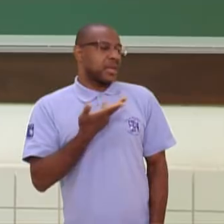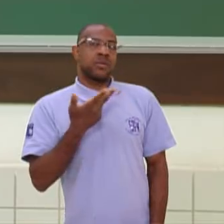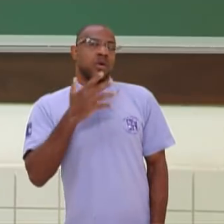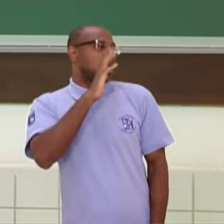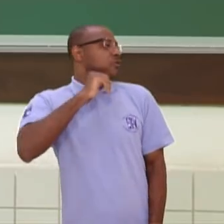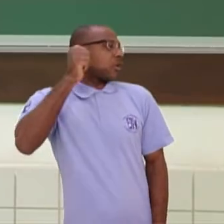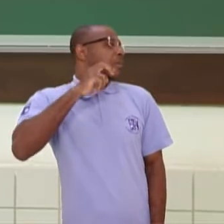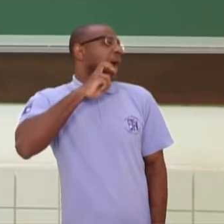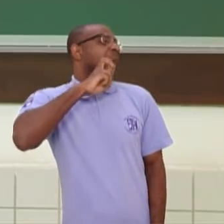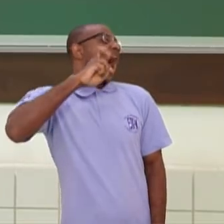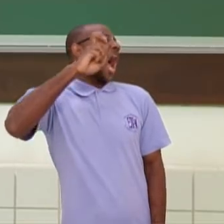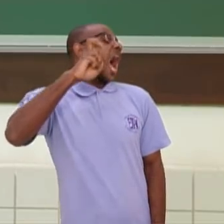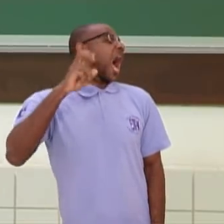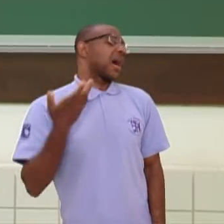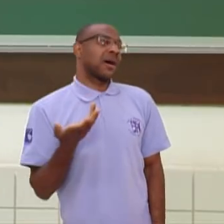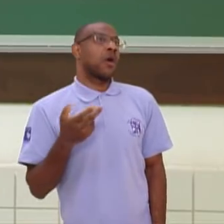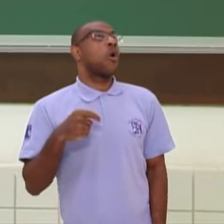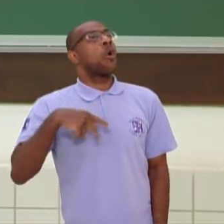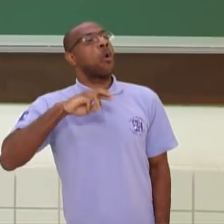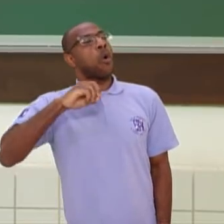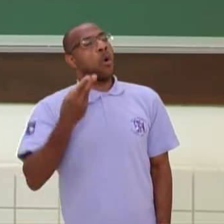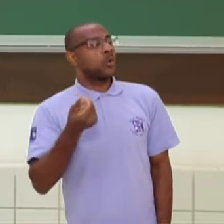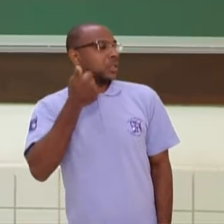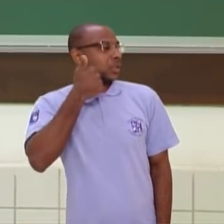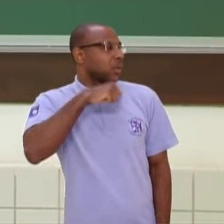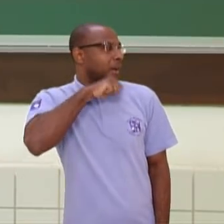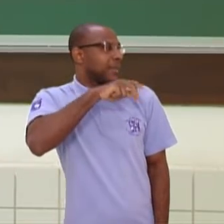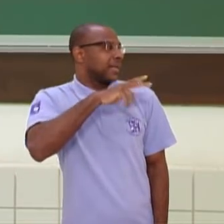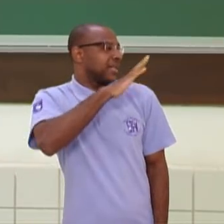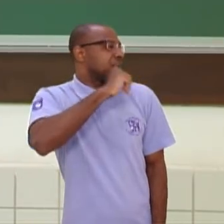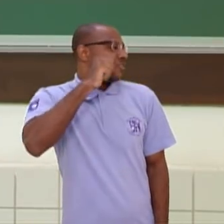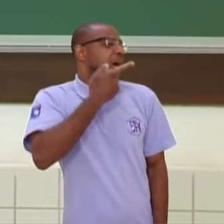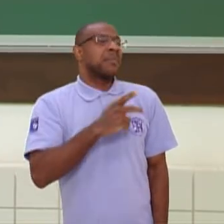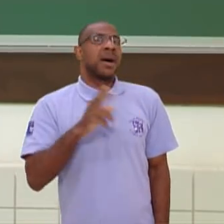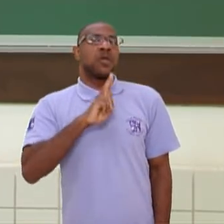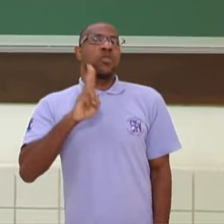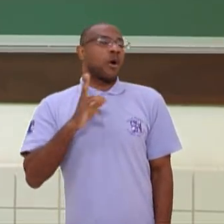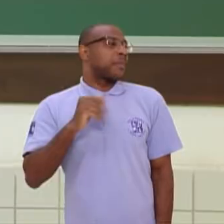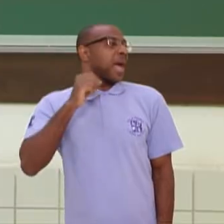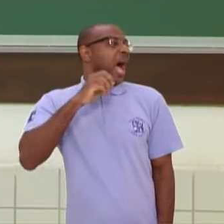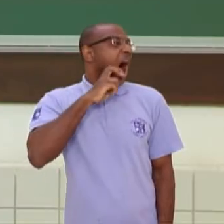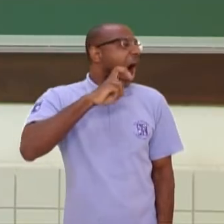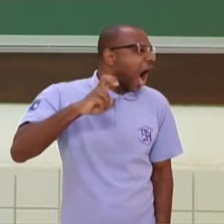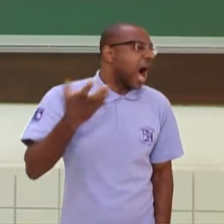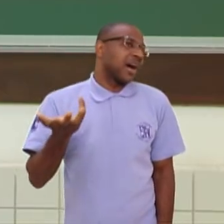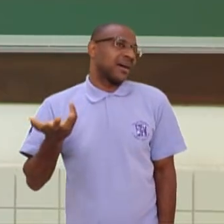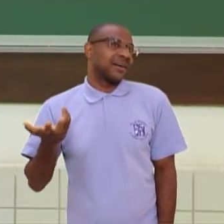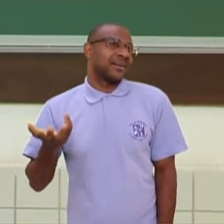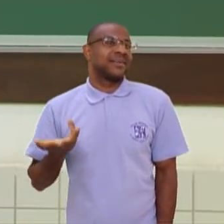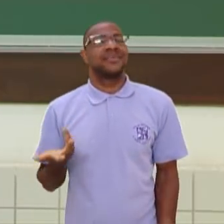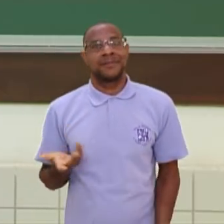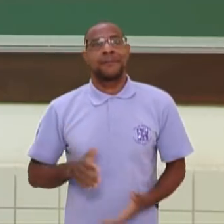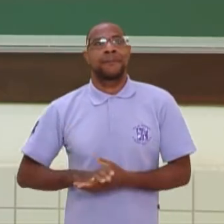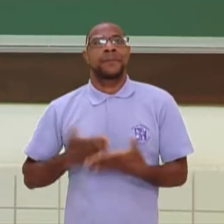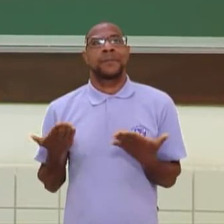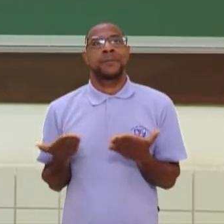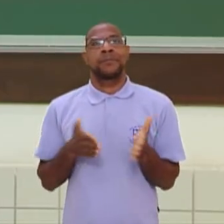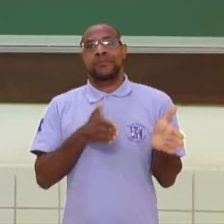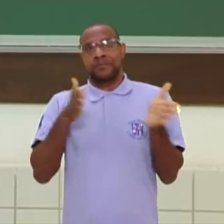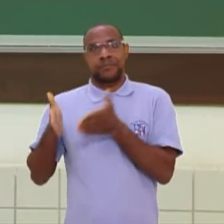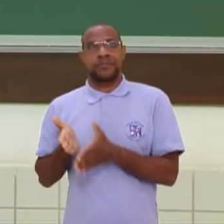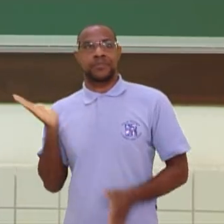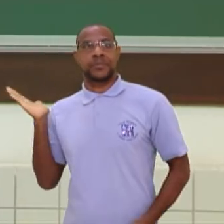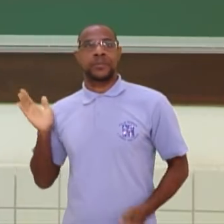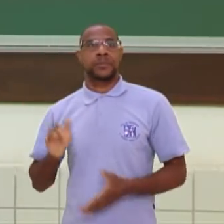pelo seu nome ou sua mãe grita seu nome, que daí você vai ver que alguma situação está meio errada no meio do caminho, né? Então vamos avançar aqui mais um